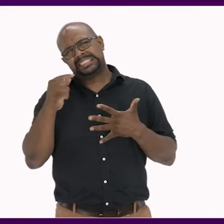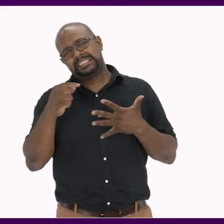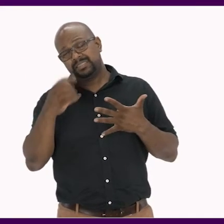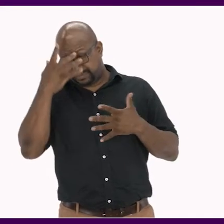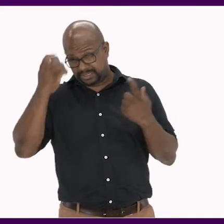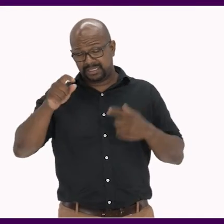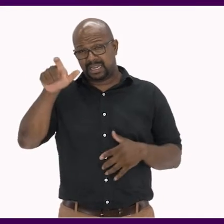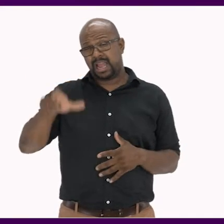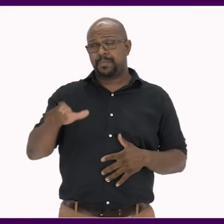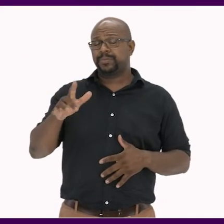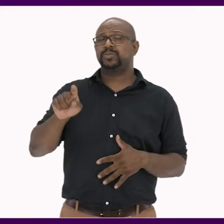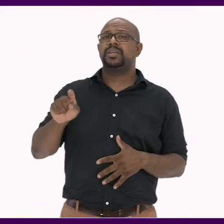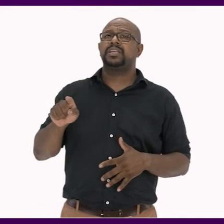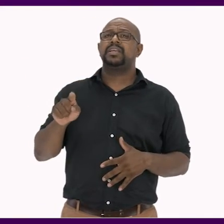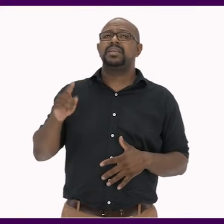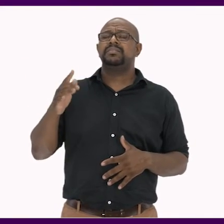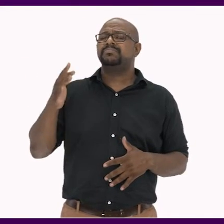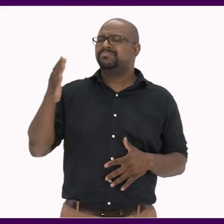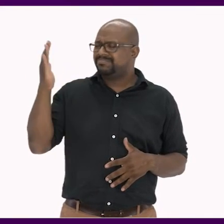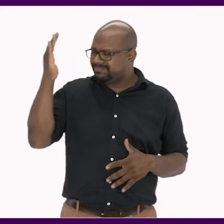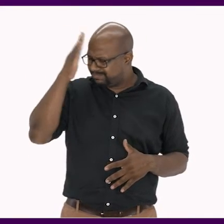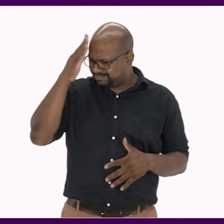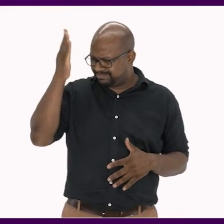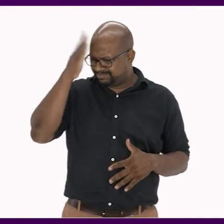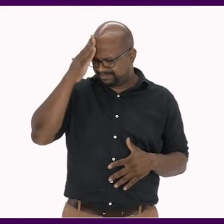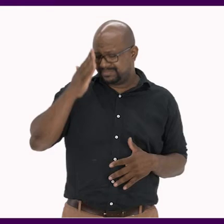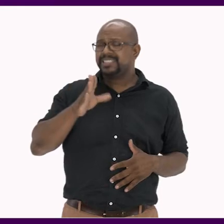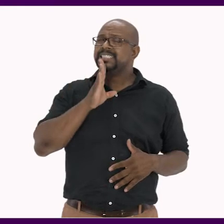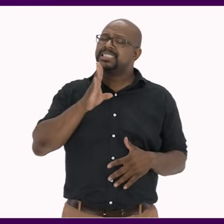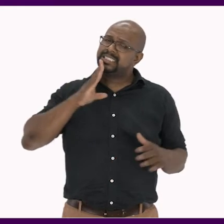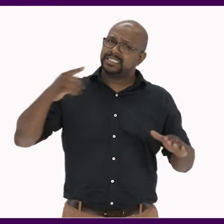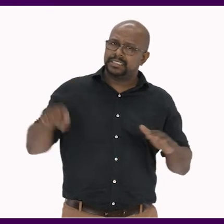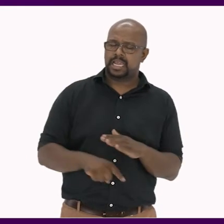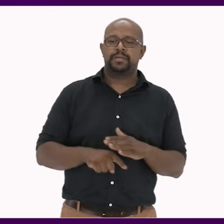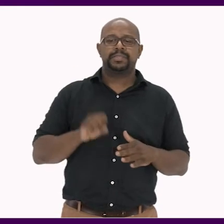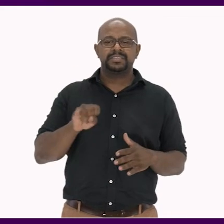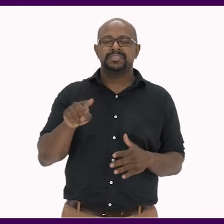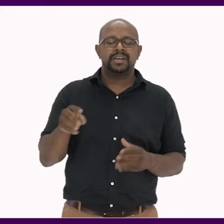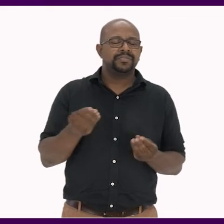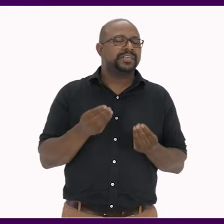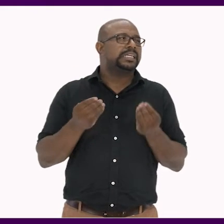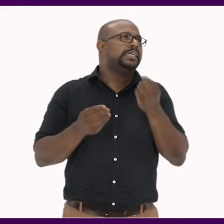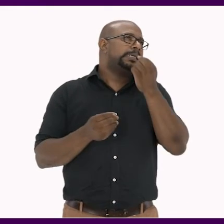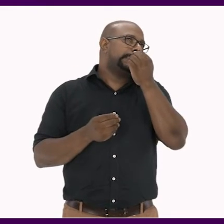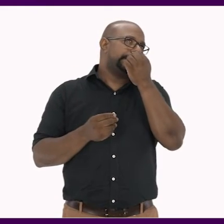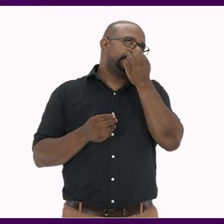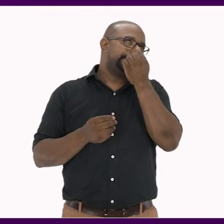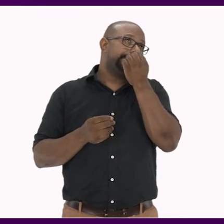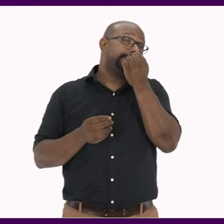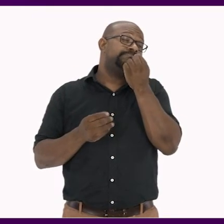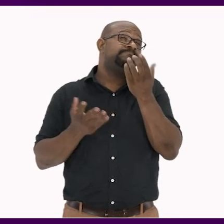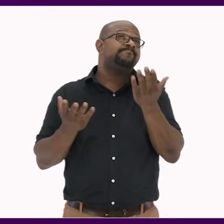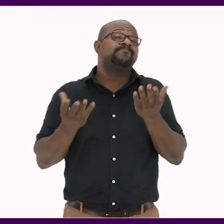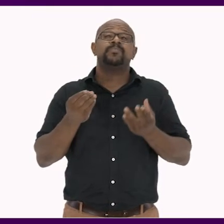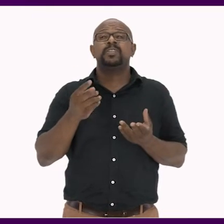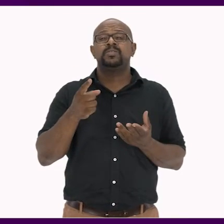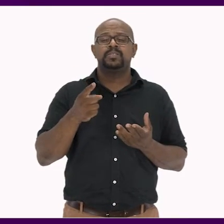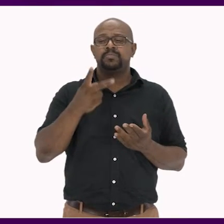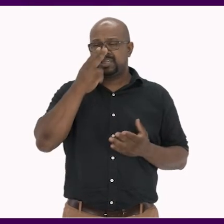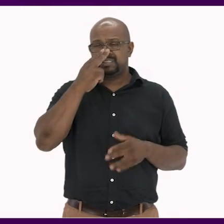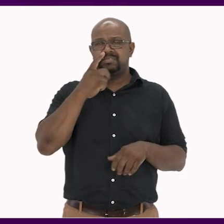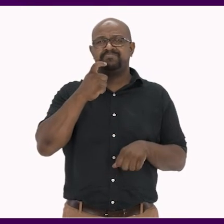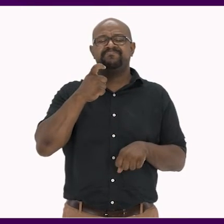ser feita por uma pessoa que entenda e que saiba fazer, porque senão fica